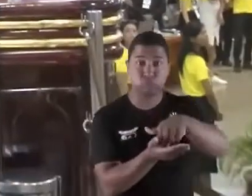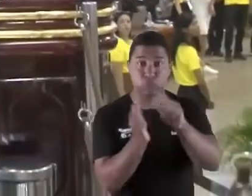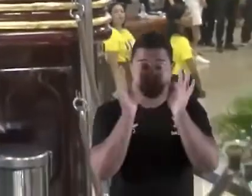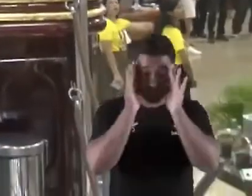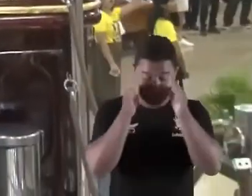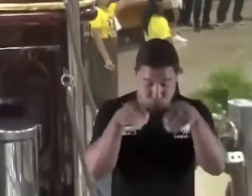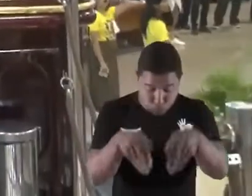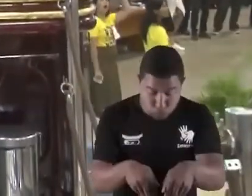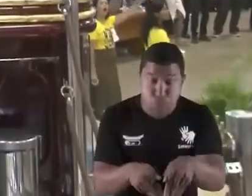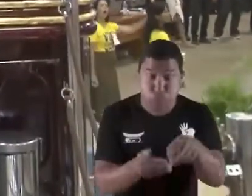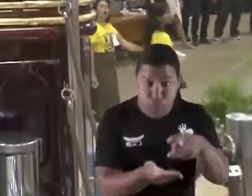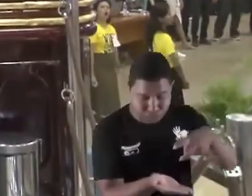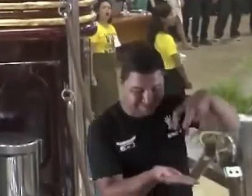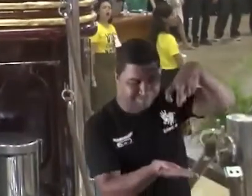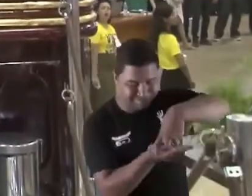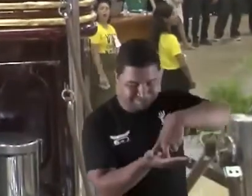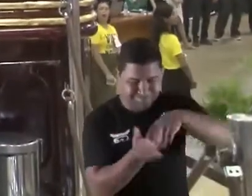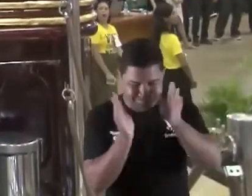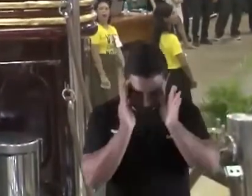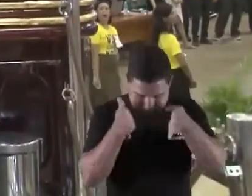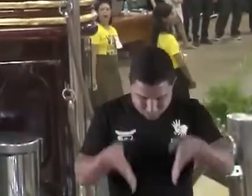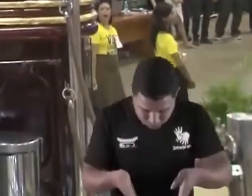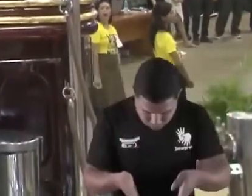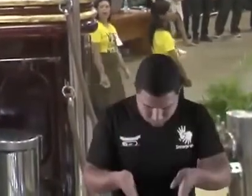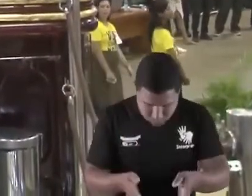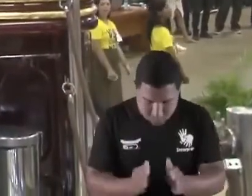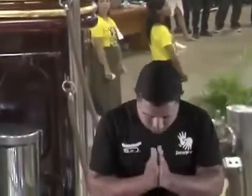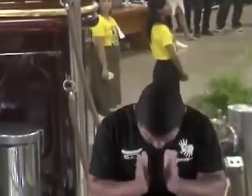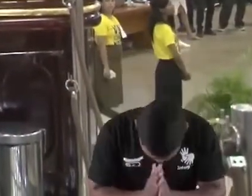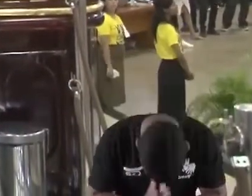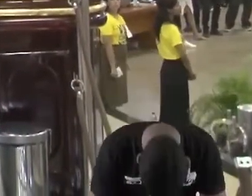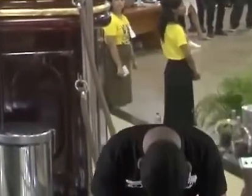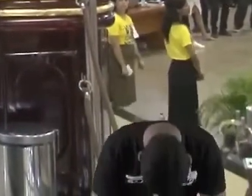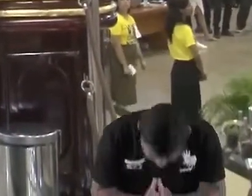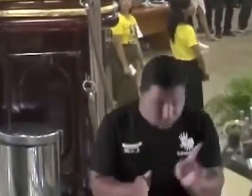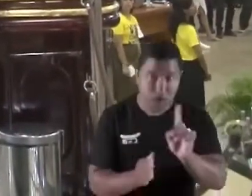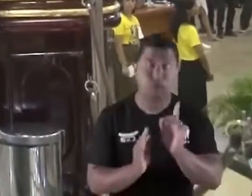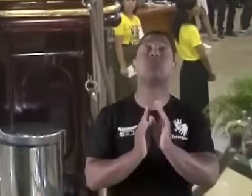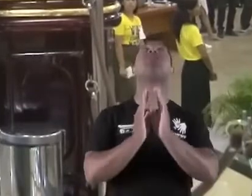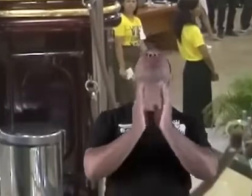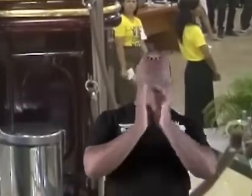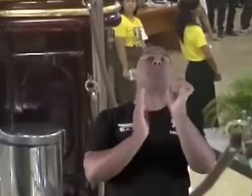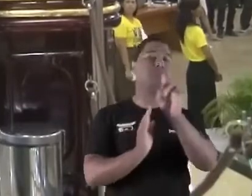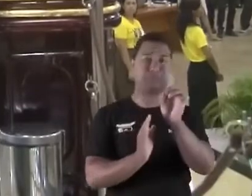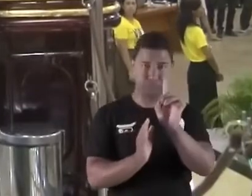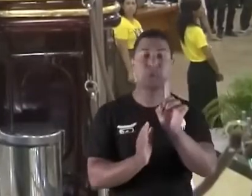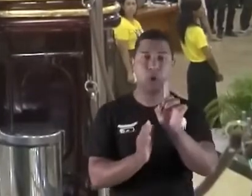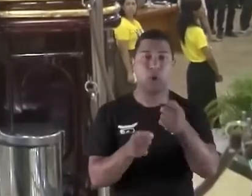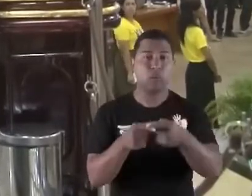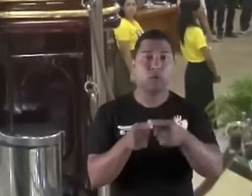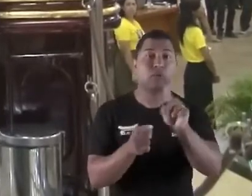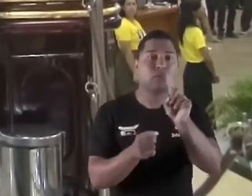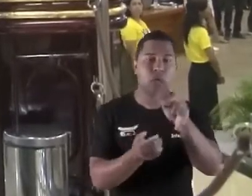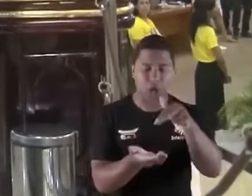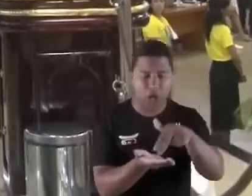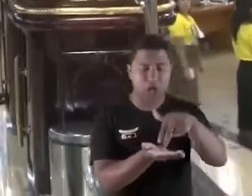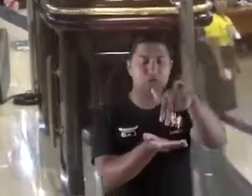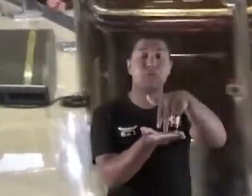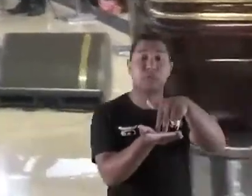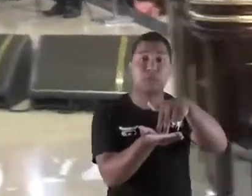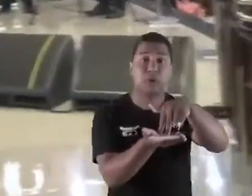de joelhos. Quem cai para trás, se levanta pecando. Mas quem cai para frente,